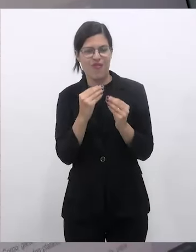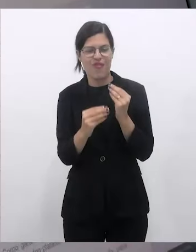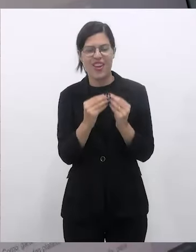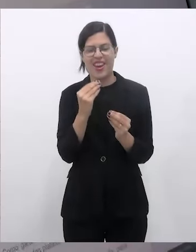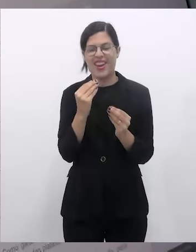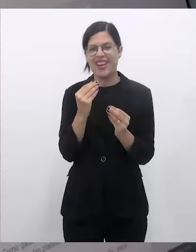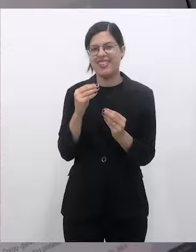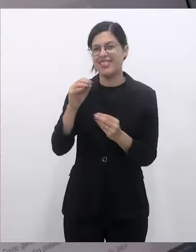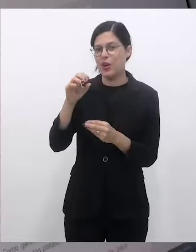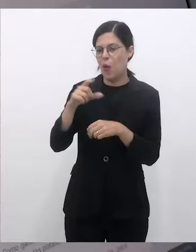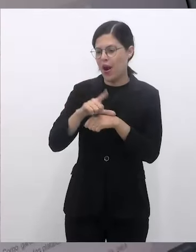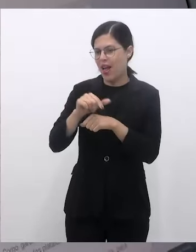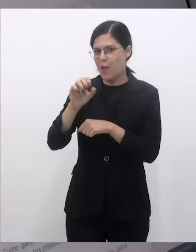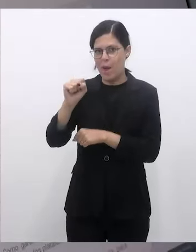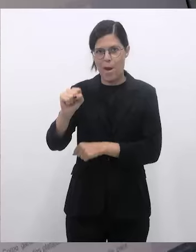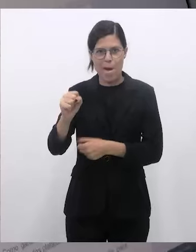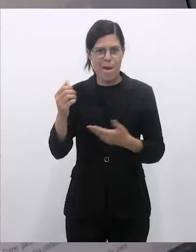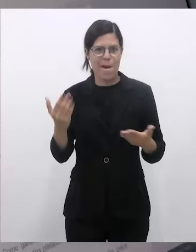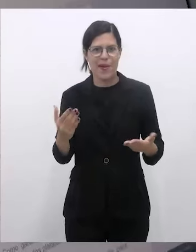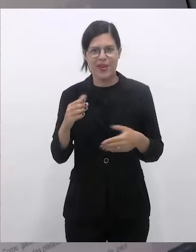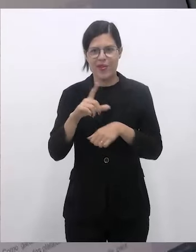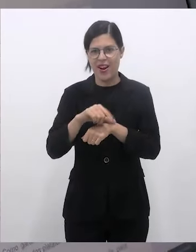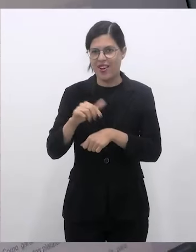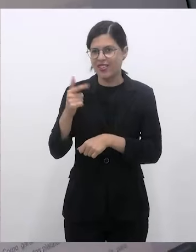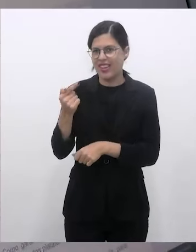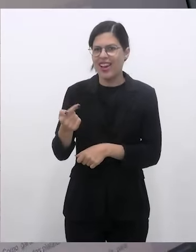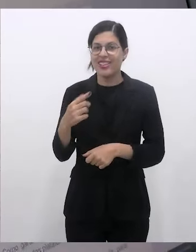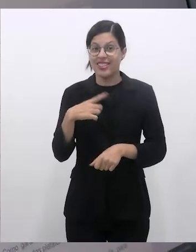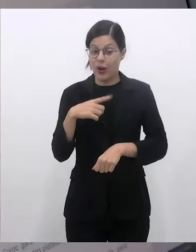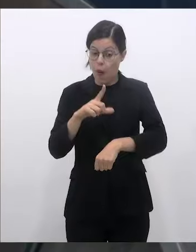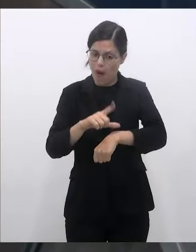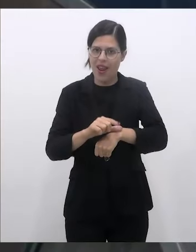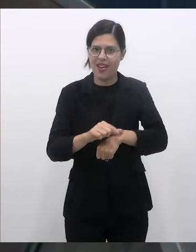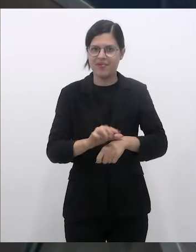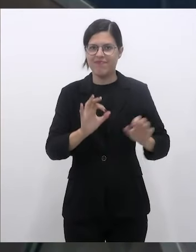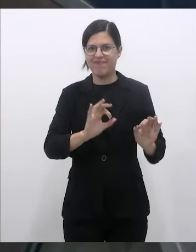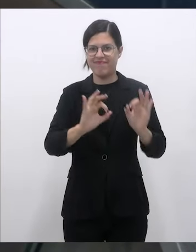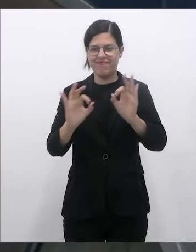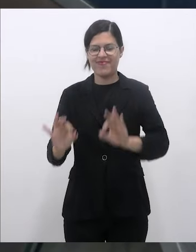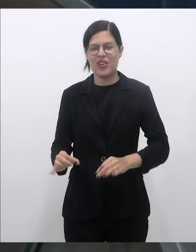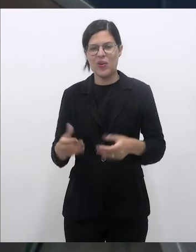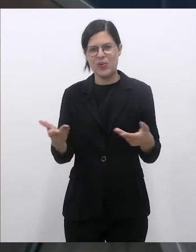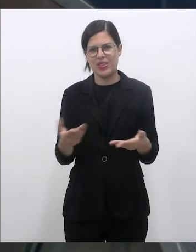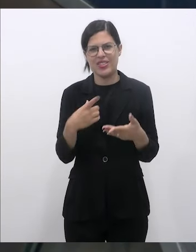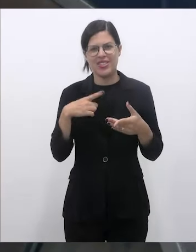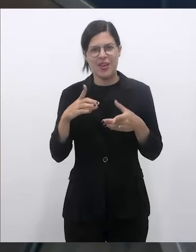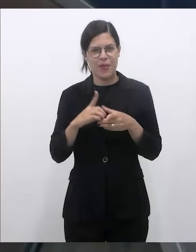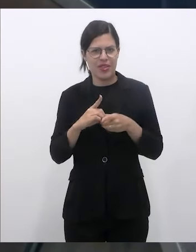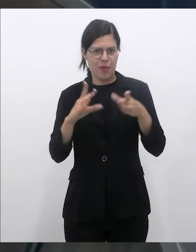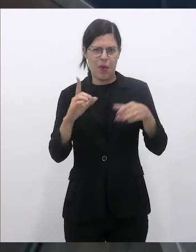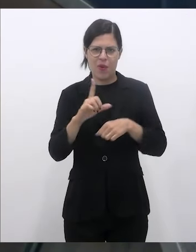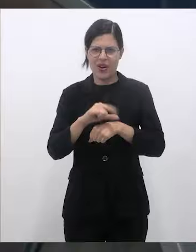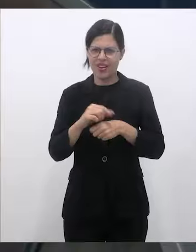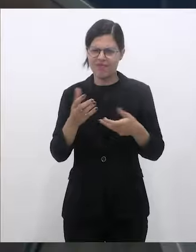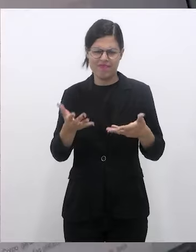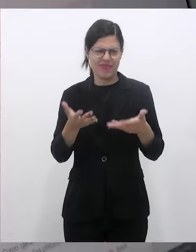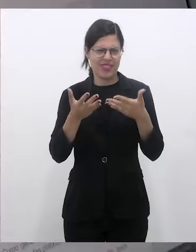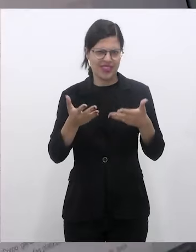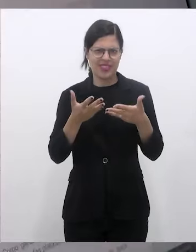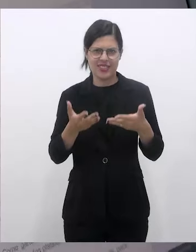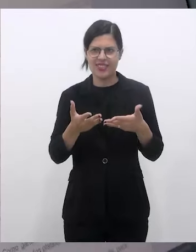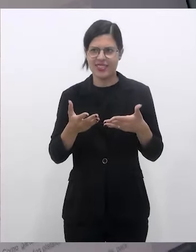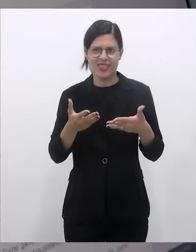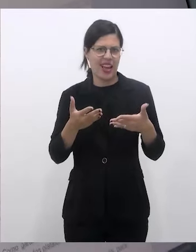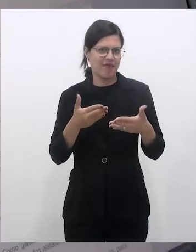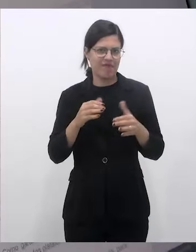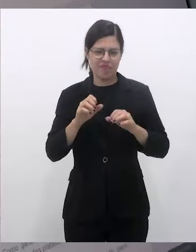das 7. Tinha horário para você assistir os seus programas preferidos, né? E hoje tem toda uma democracia. Você assiste a hora que você